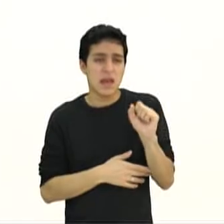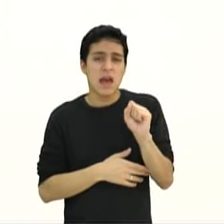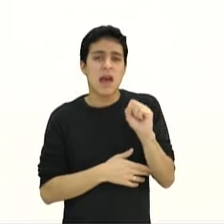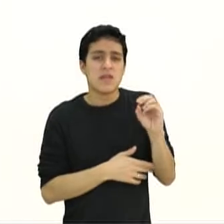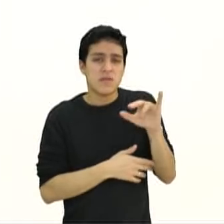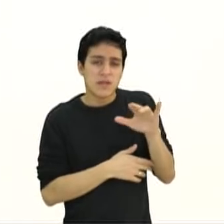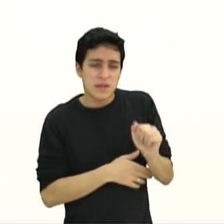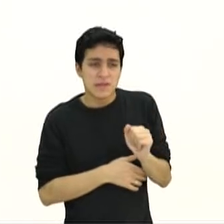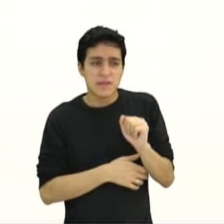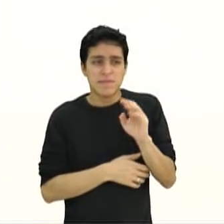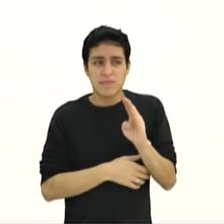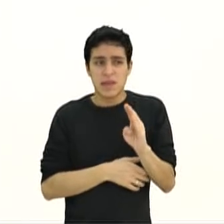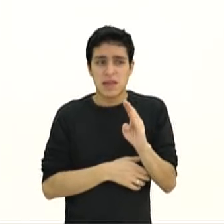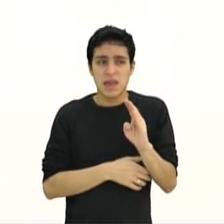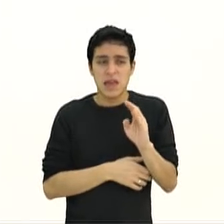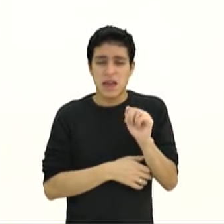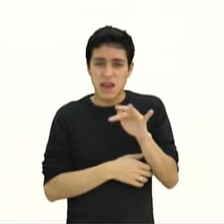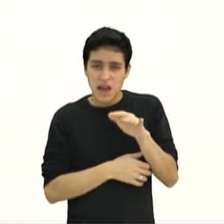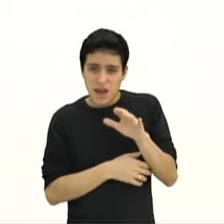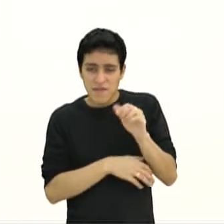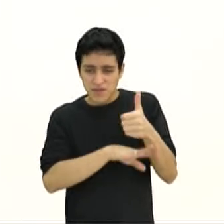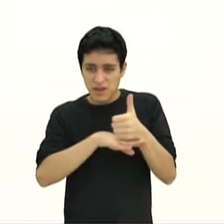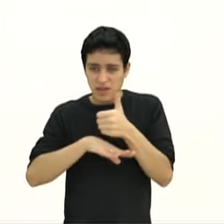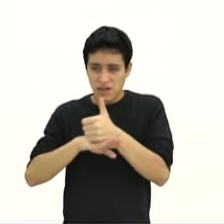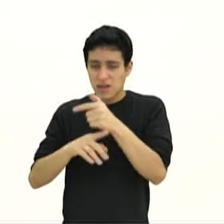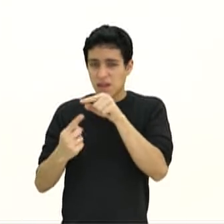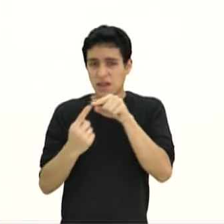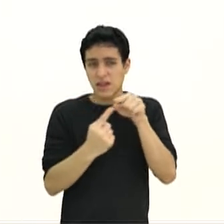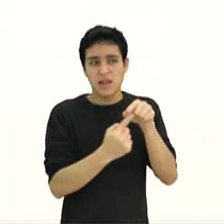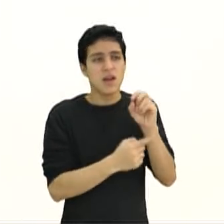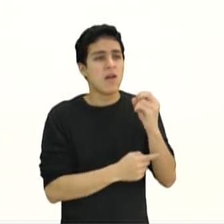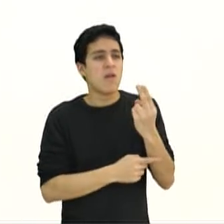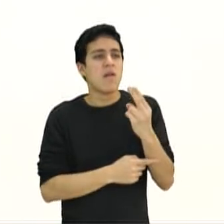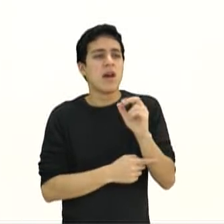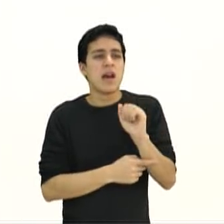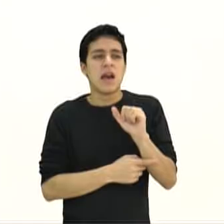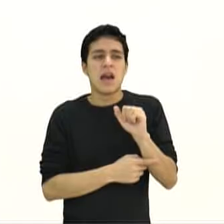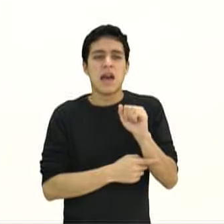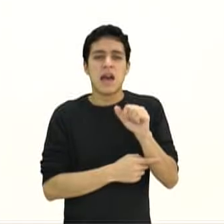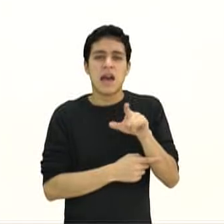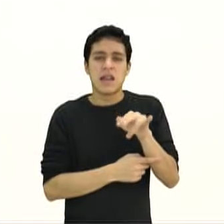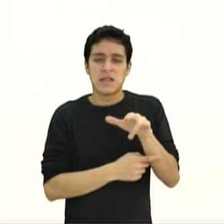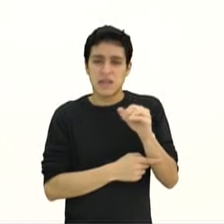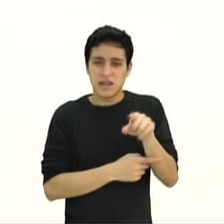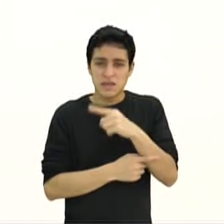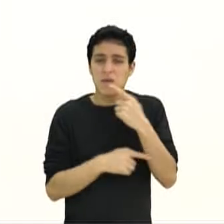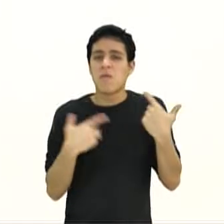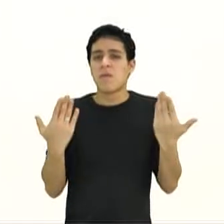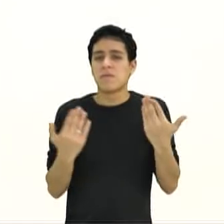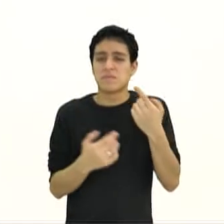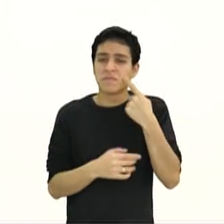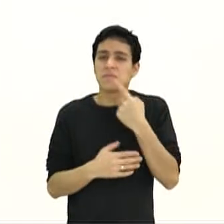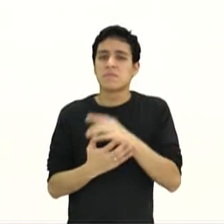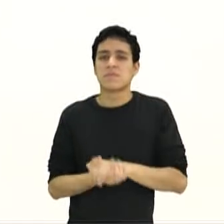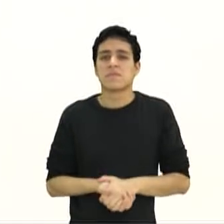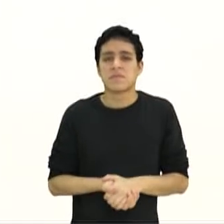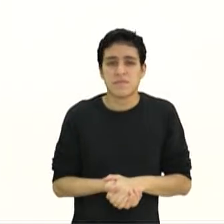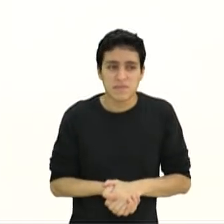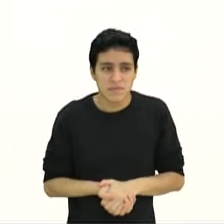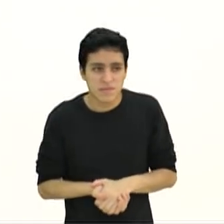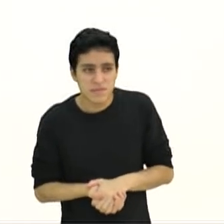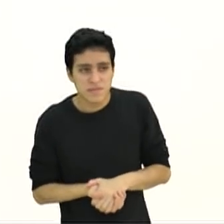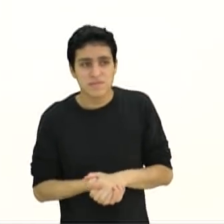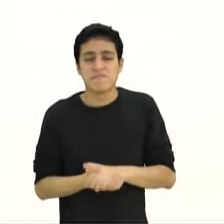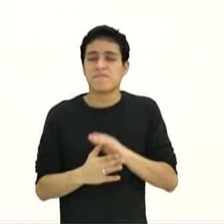assonância, B, anáfora, C, aliteração. Qual é a figura de linguagem? Nós temos um destaque para te ajudar